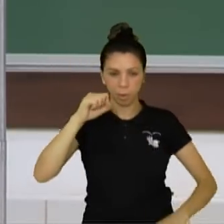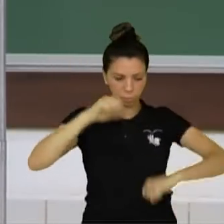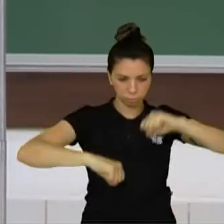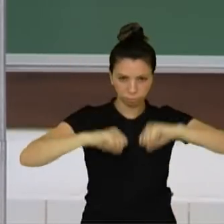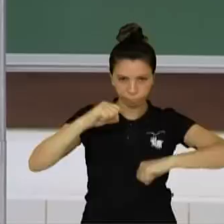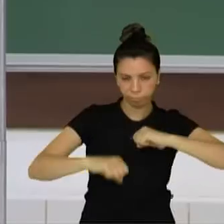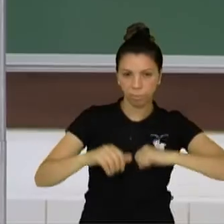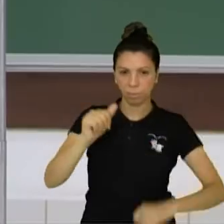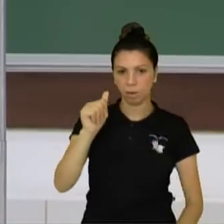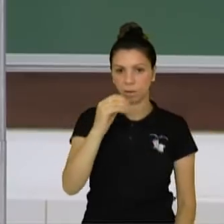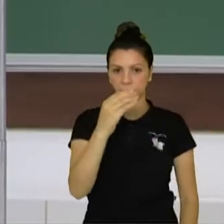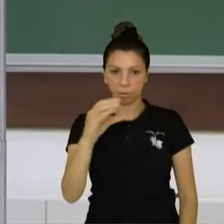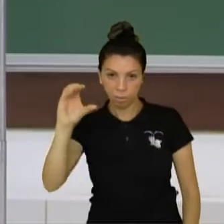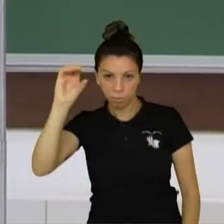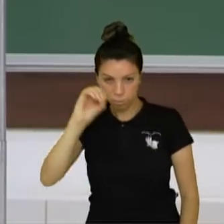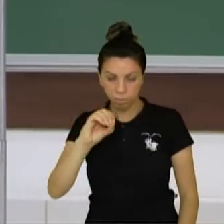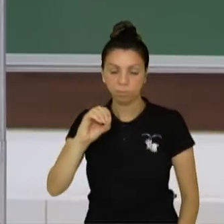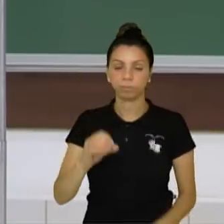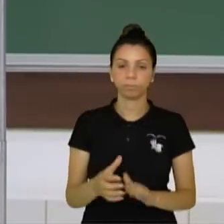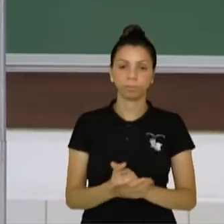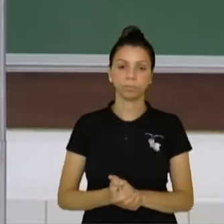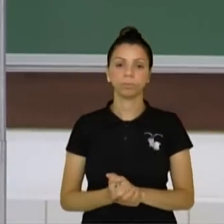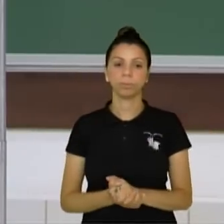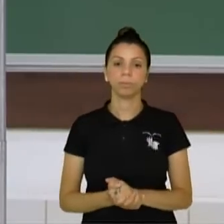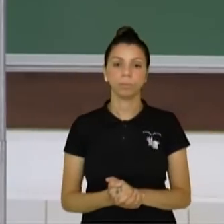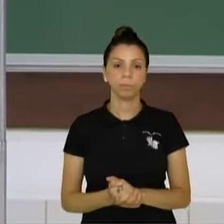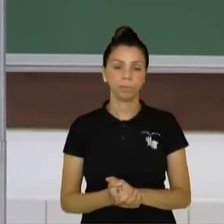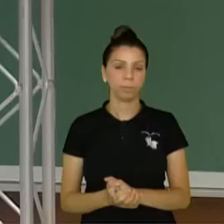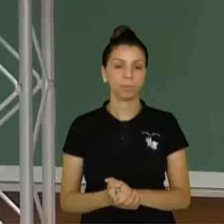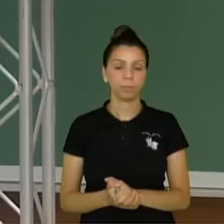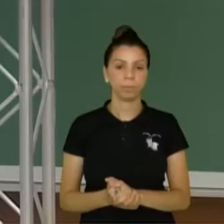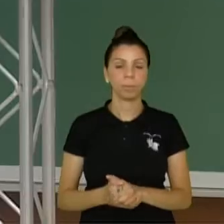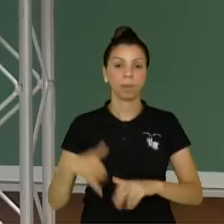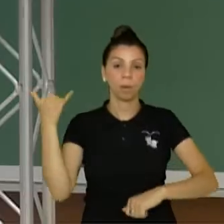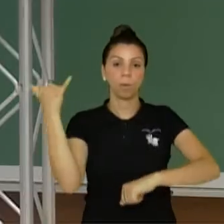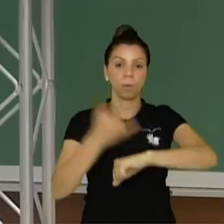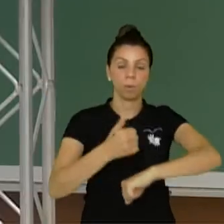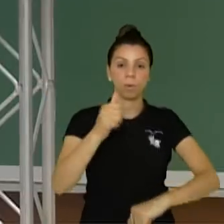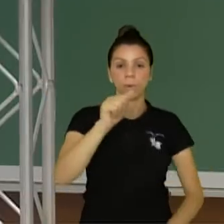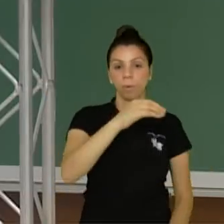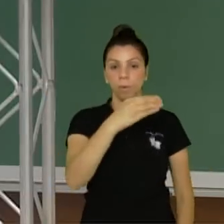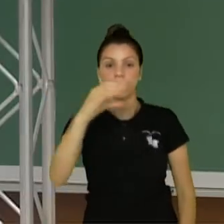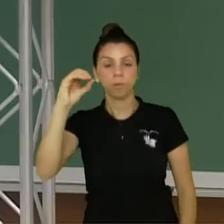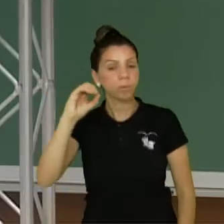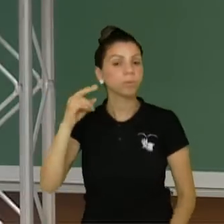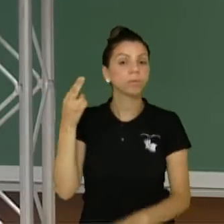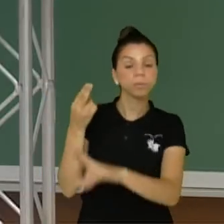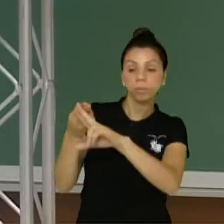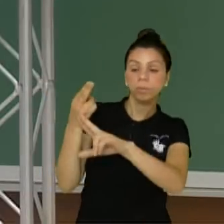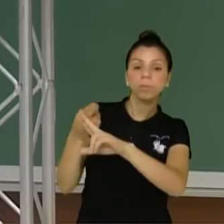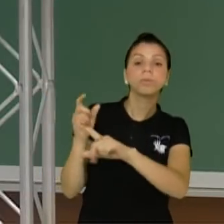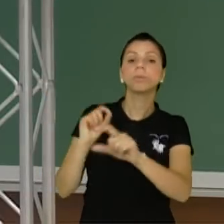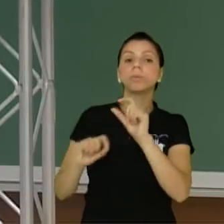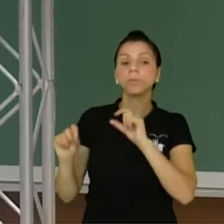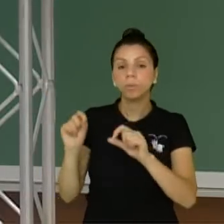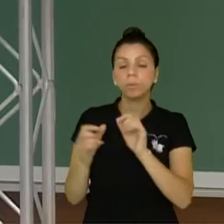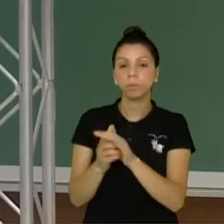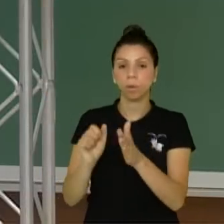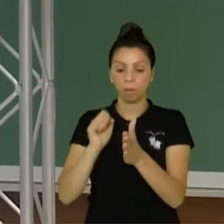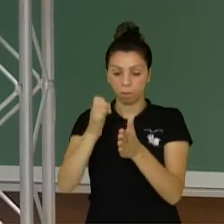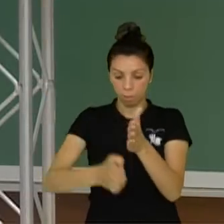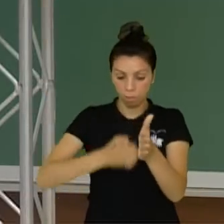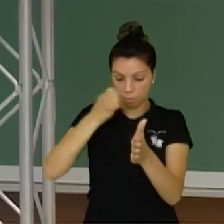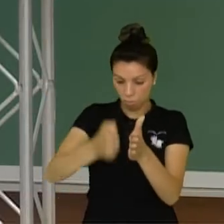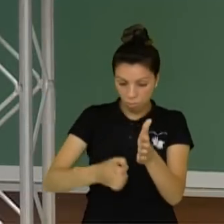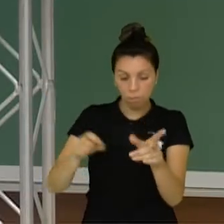um detalhe muito significativo aqui, que o aço foi sendo utilizado para quê? Para a construção de vagões de trem